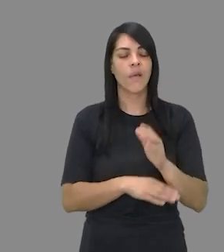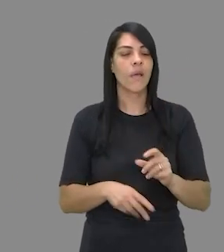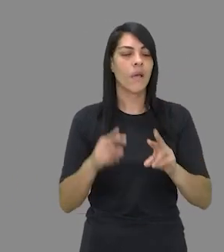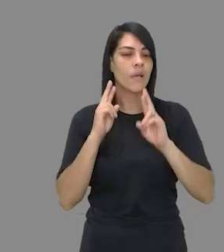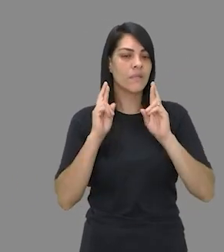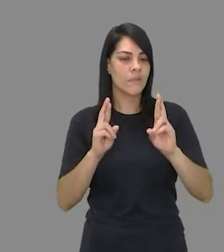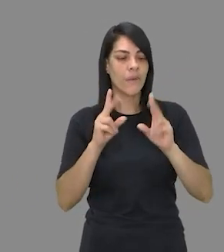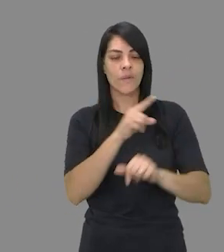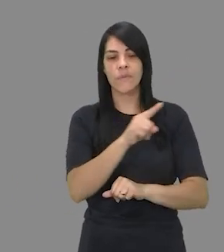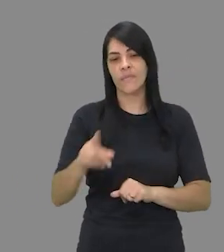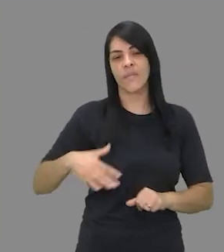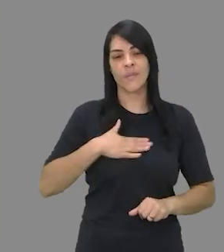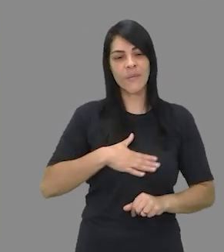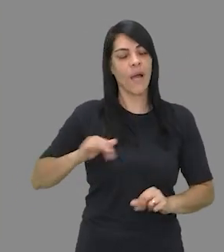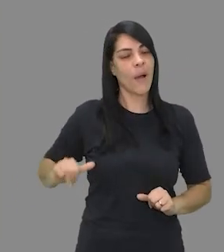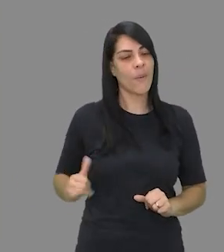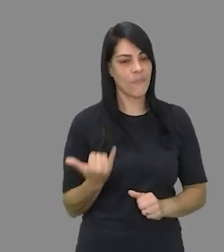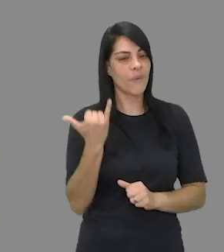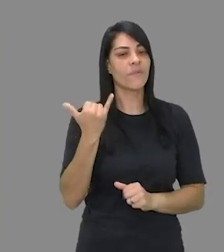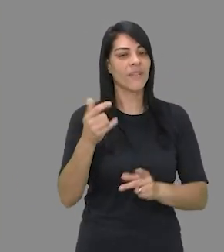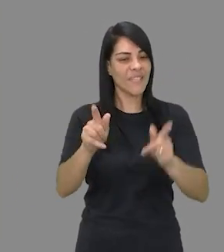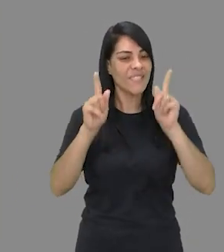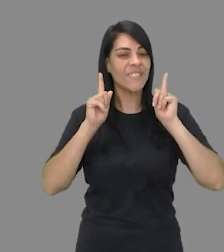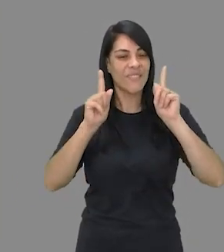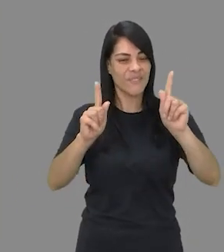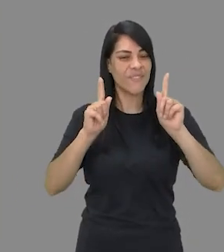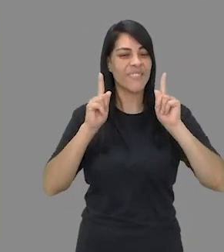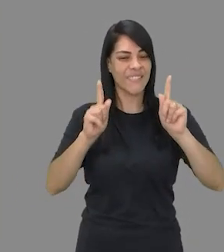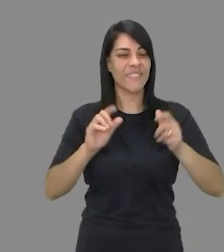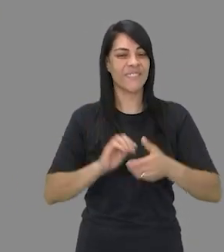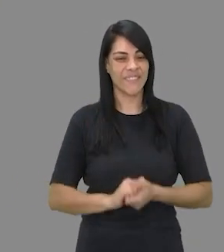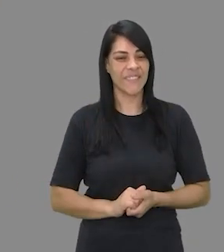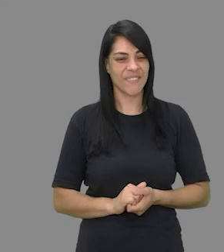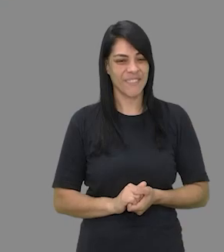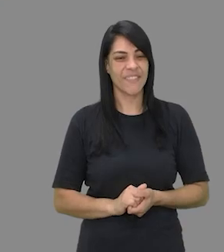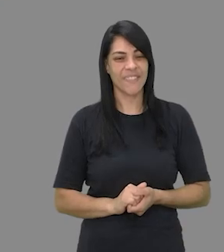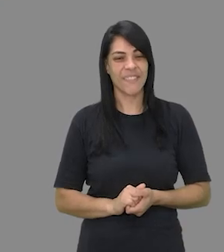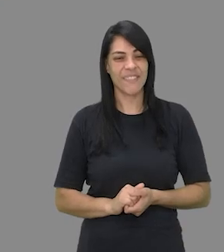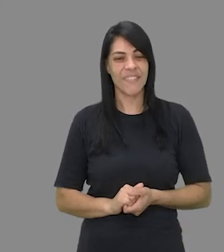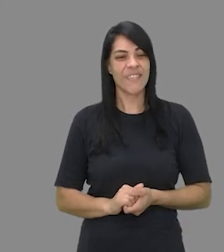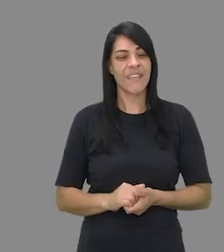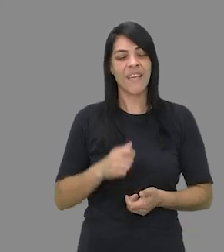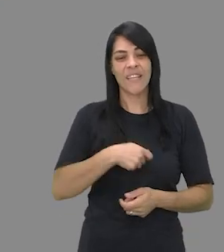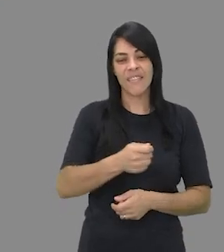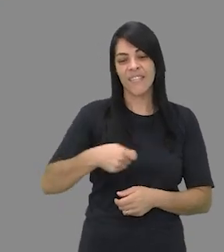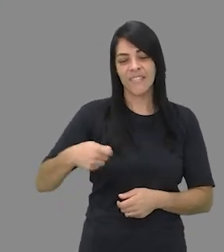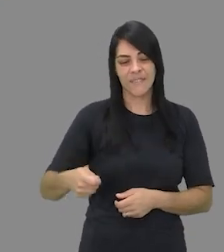vocês tenham gostado, aproveitam, divirtam-se. Jogar ping-pong,